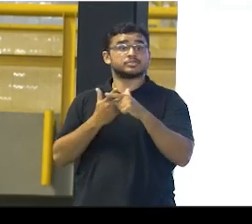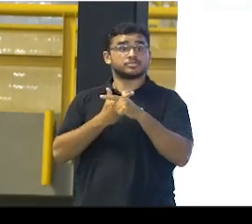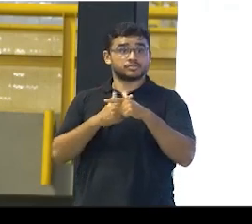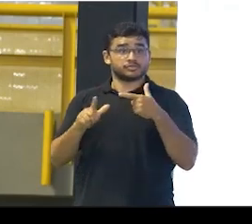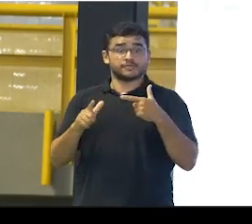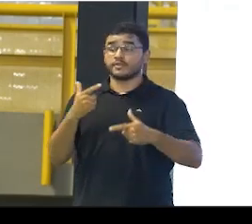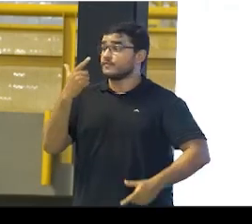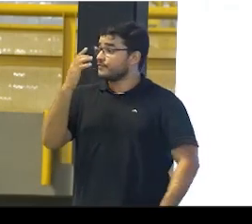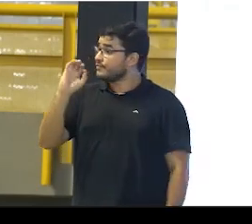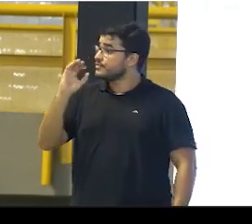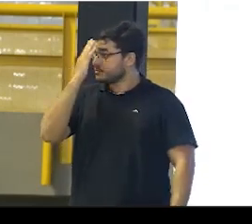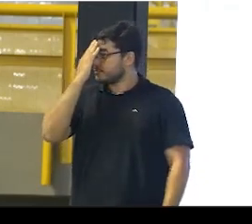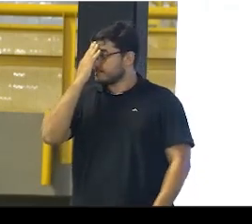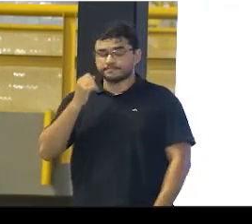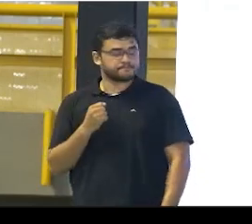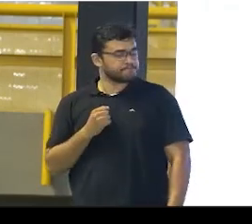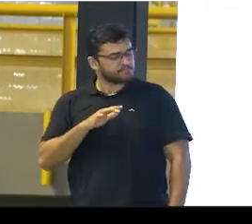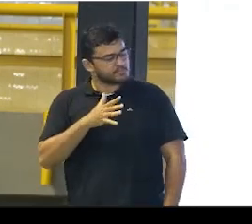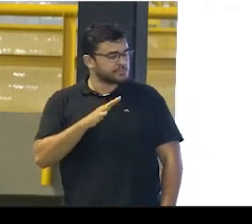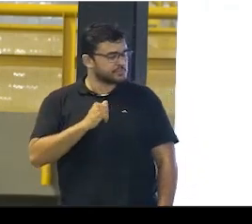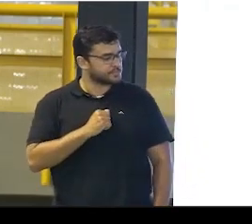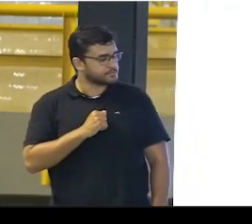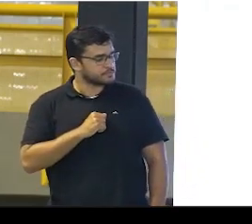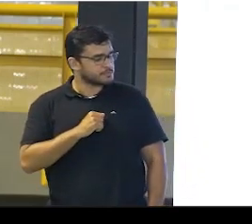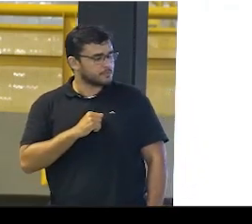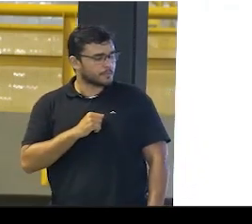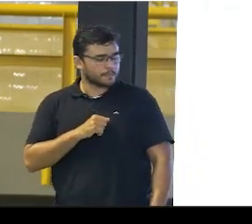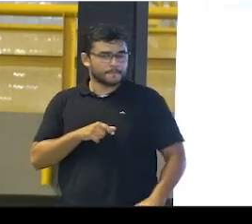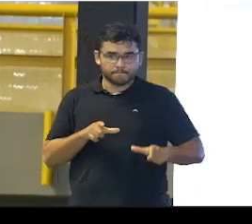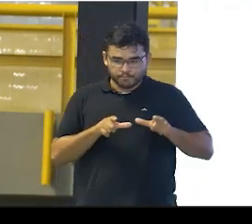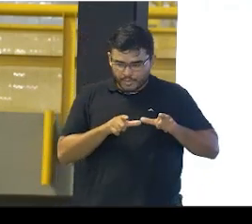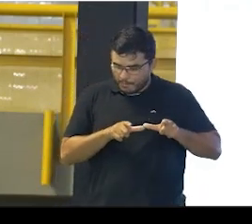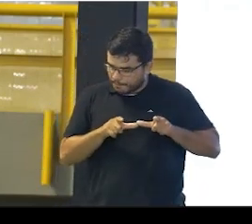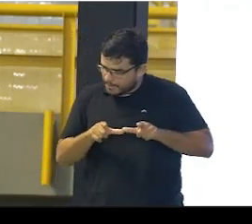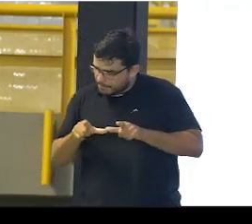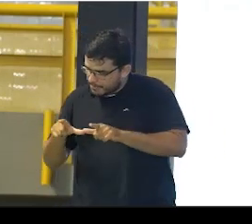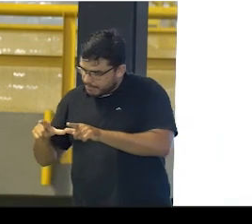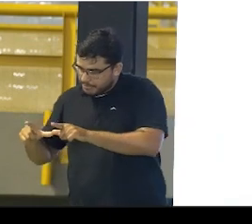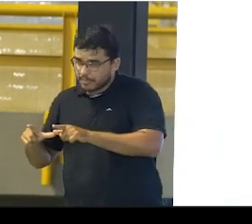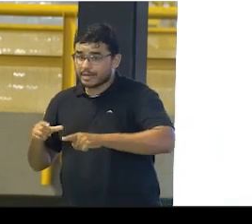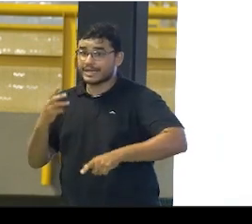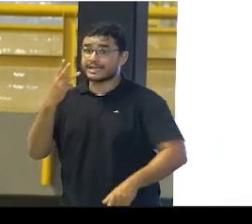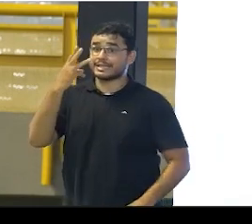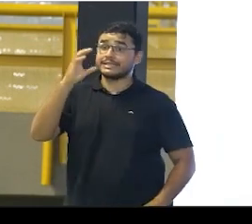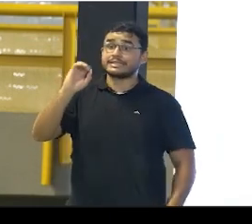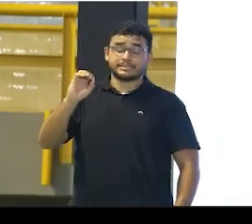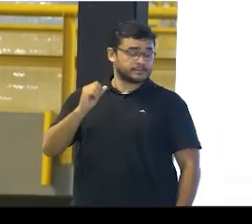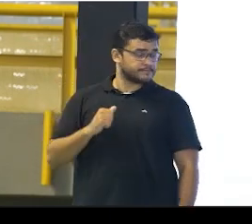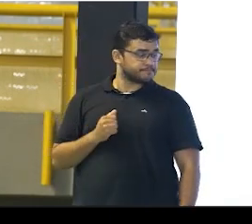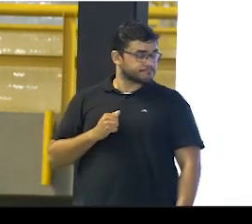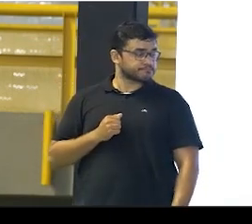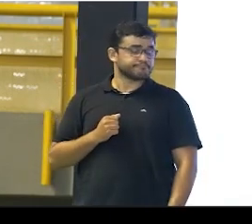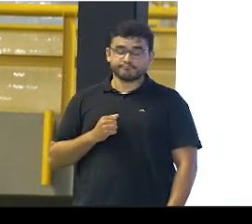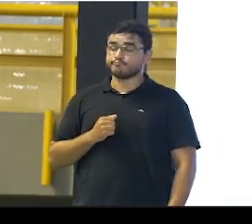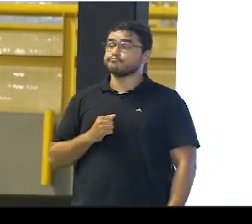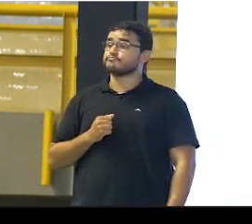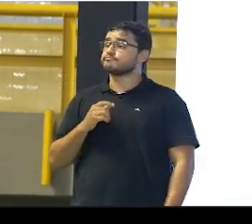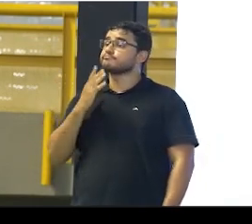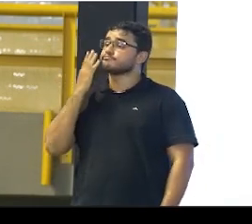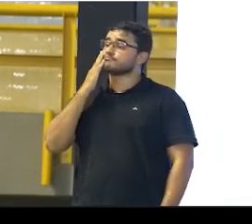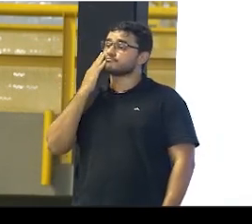Então, é B vezes C sobre 2. Se eu pegasse essa peça e girasse e deixasse ela assim, ó, pegasse